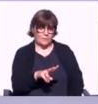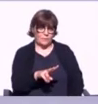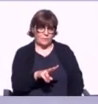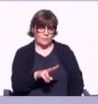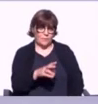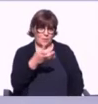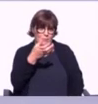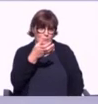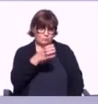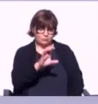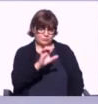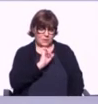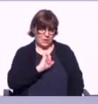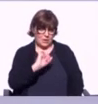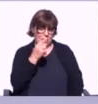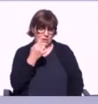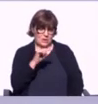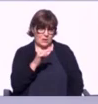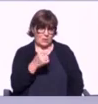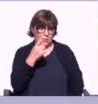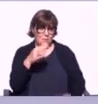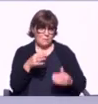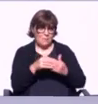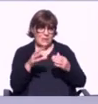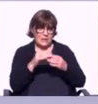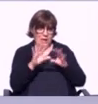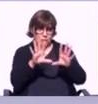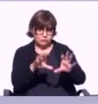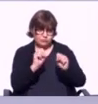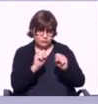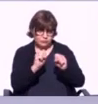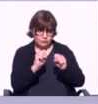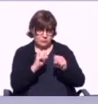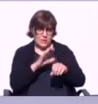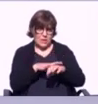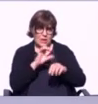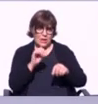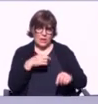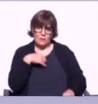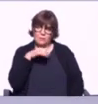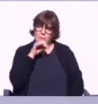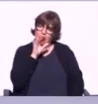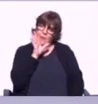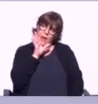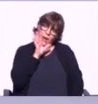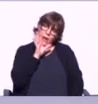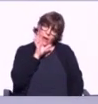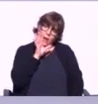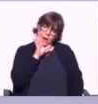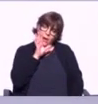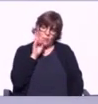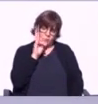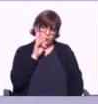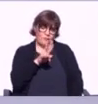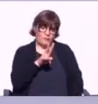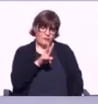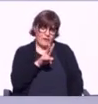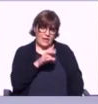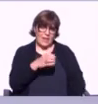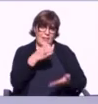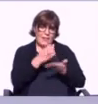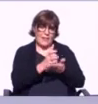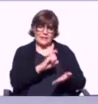publicadas do material apreendido, causa-me algum espanto, e vi latas de